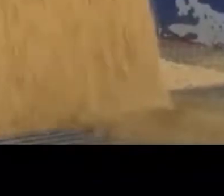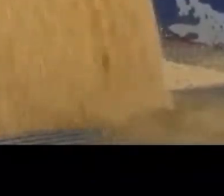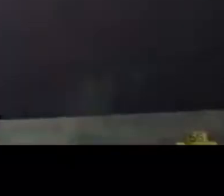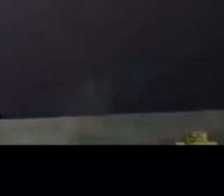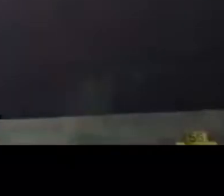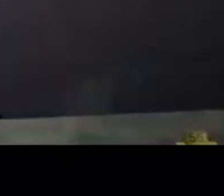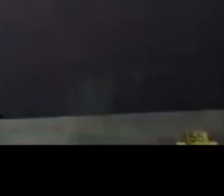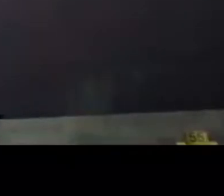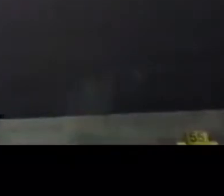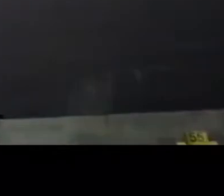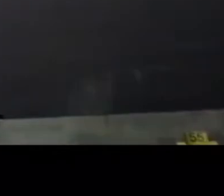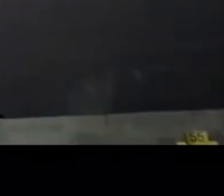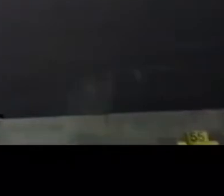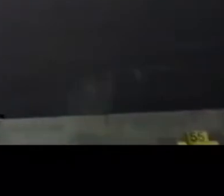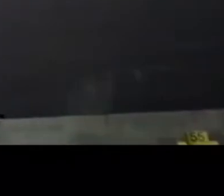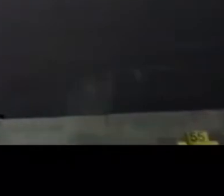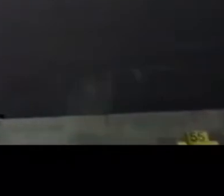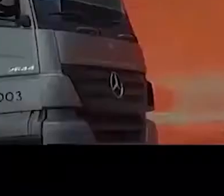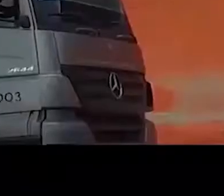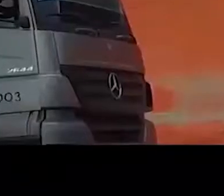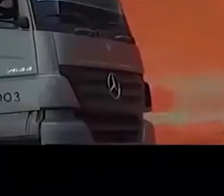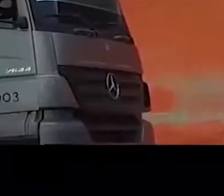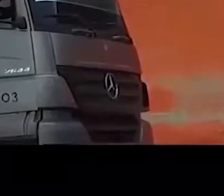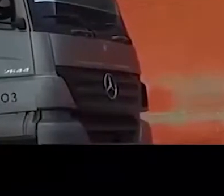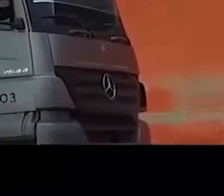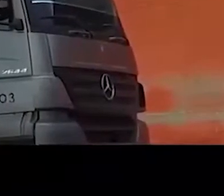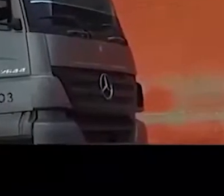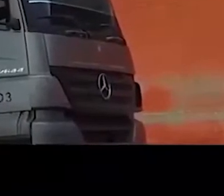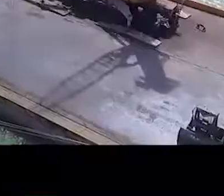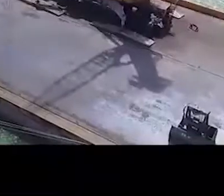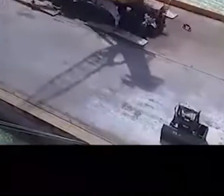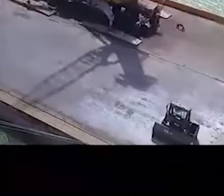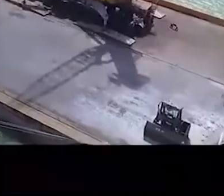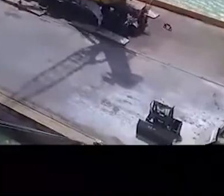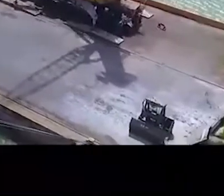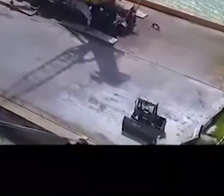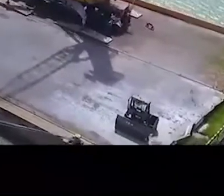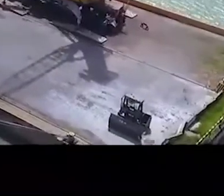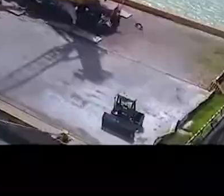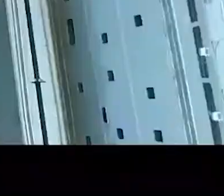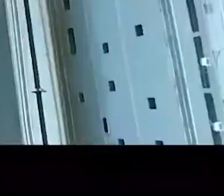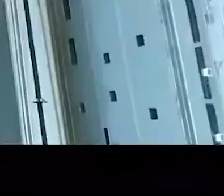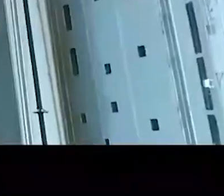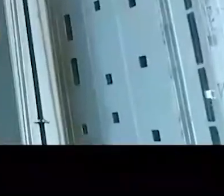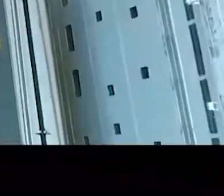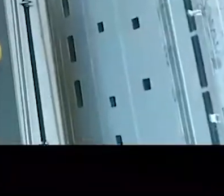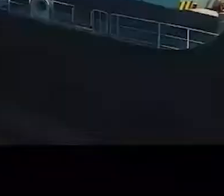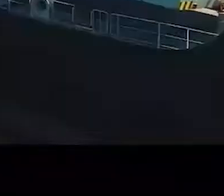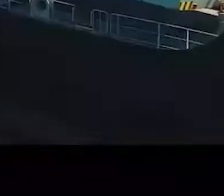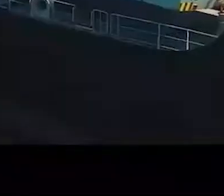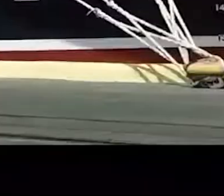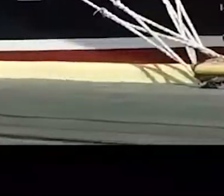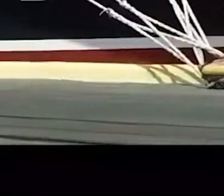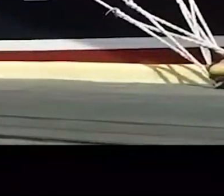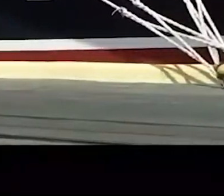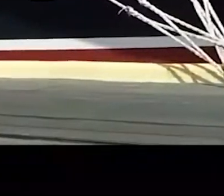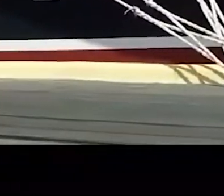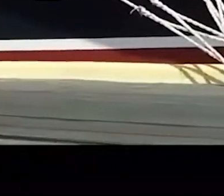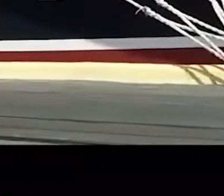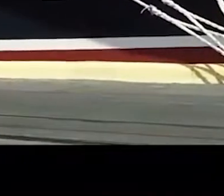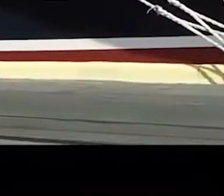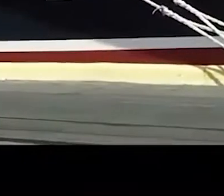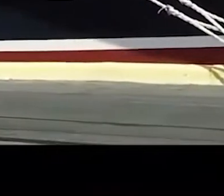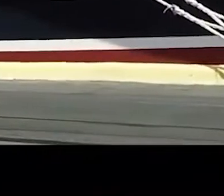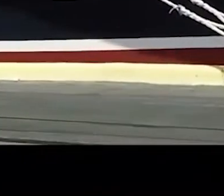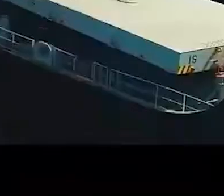21 milhões de movimentação de carga, entre elas milho, manganês, soja, celulose, soda cáustica e insumos